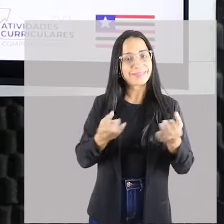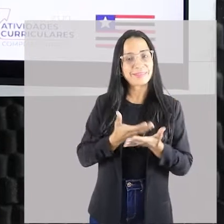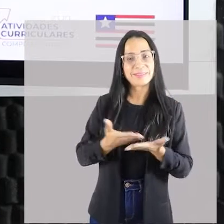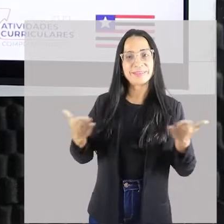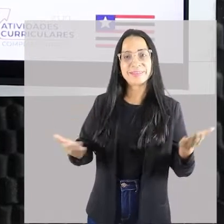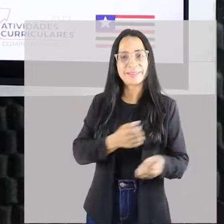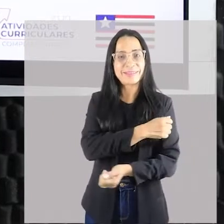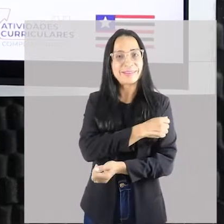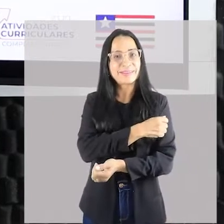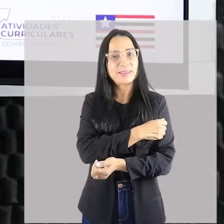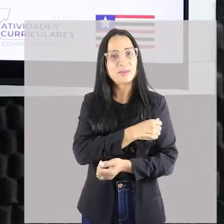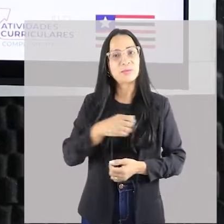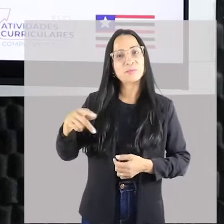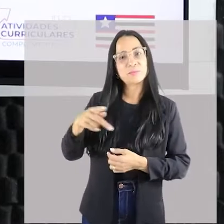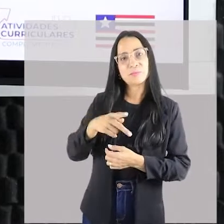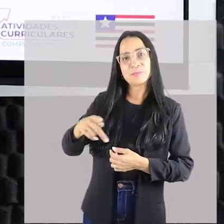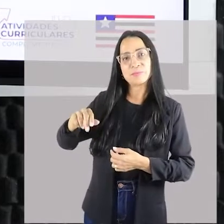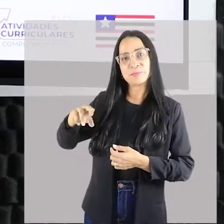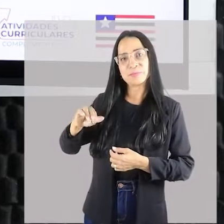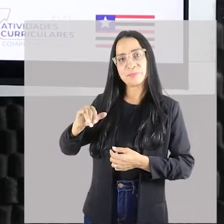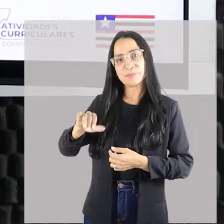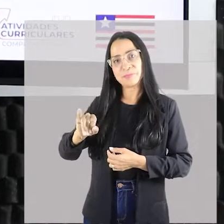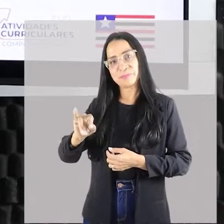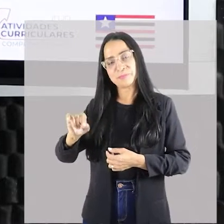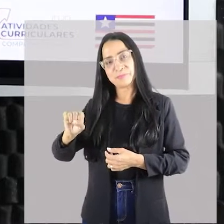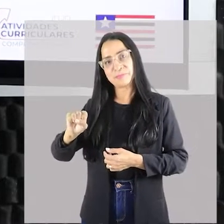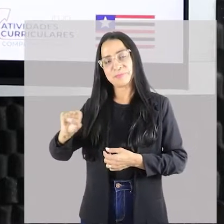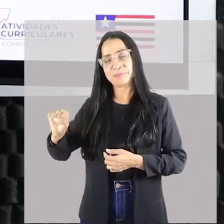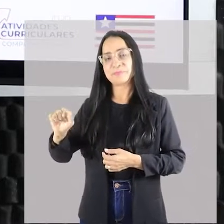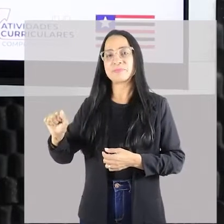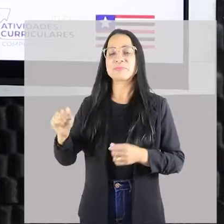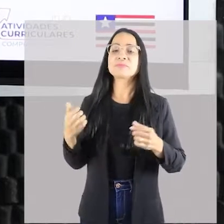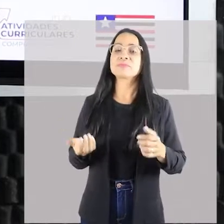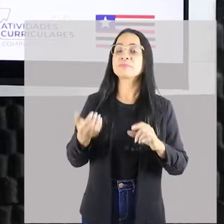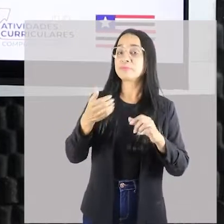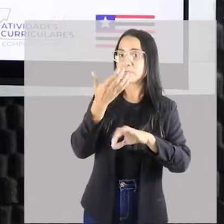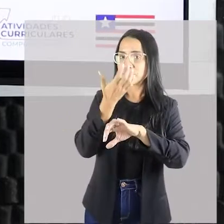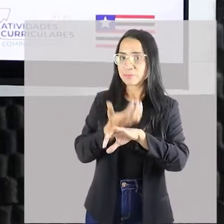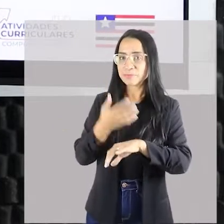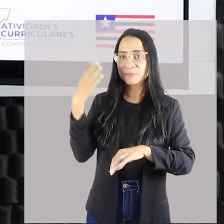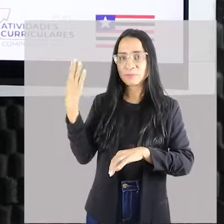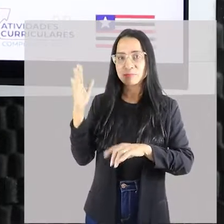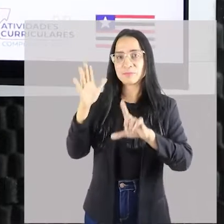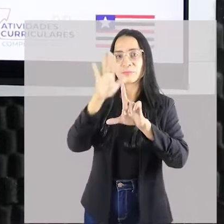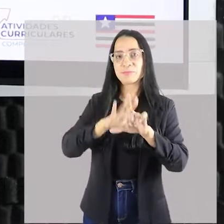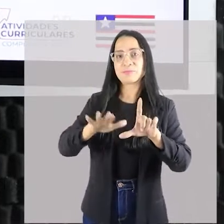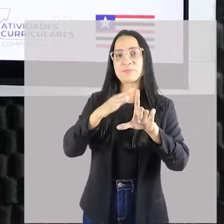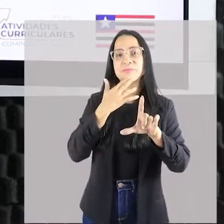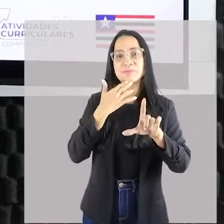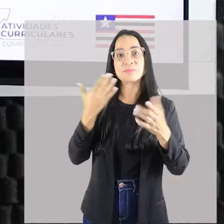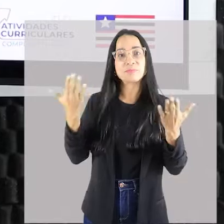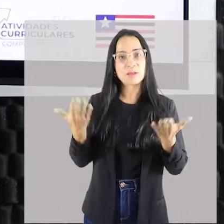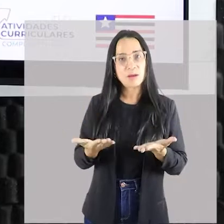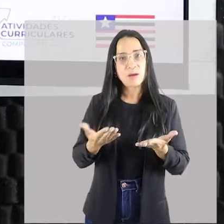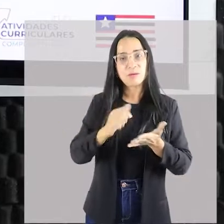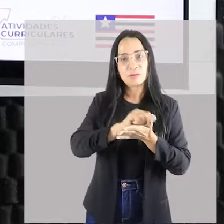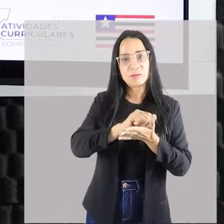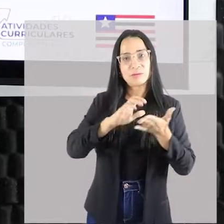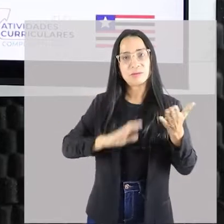galerinha, aqui é Raíssa Costa, professora de Biologia da nossa plataforma. Estamos aqui hoje nas nossas atividades